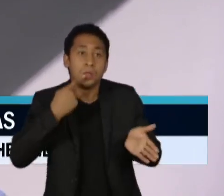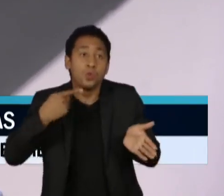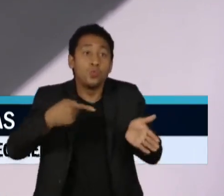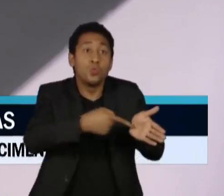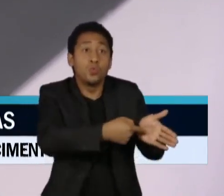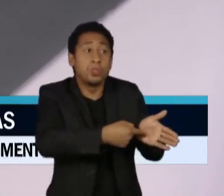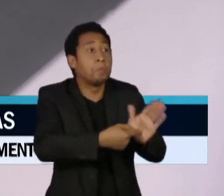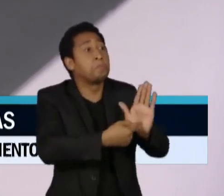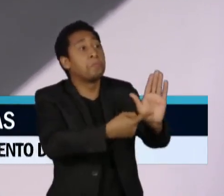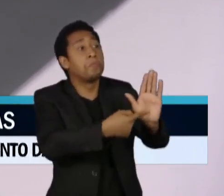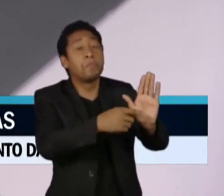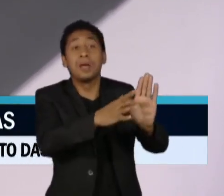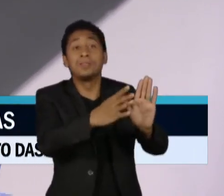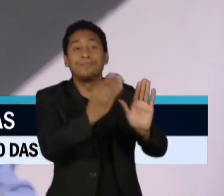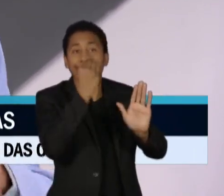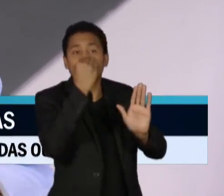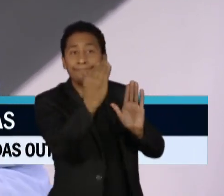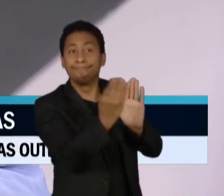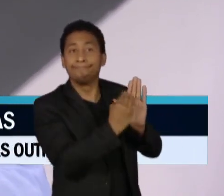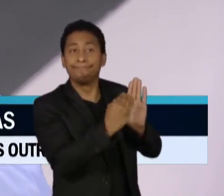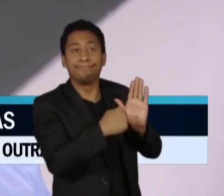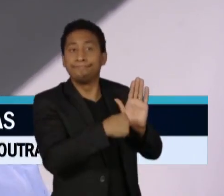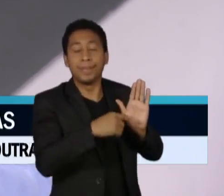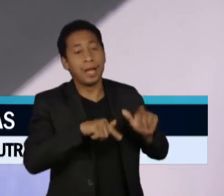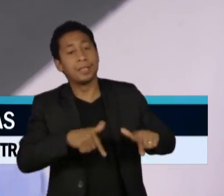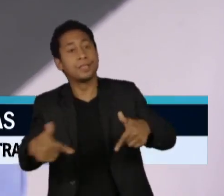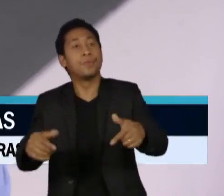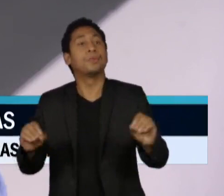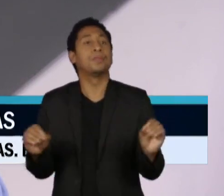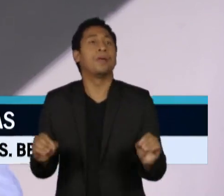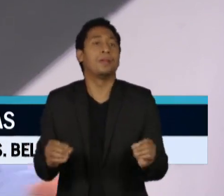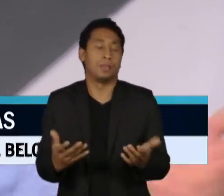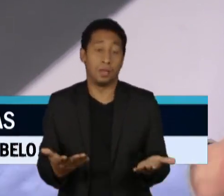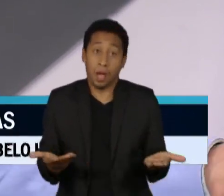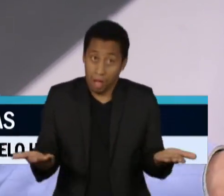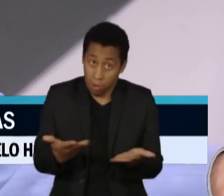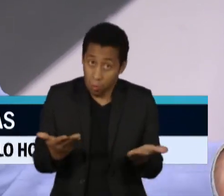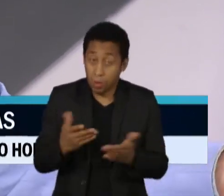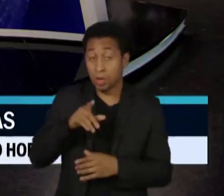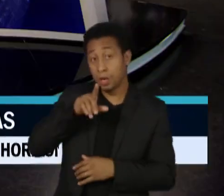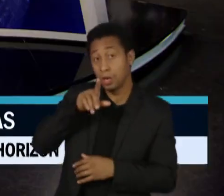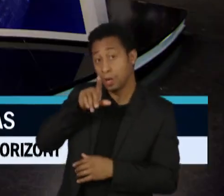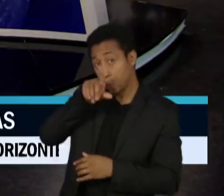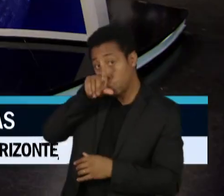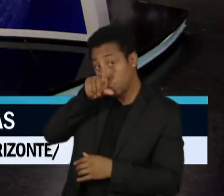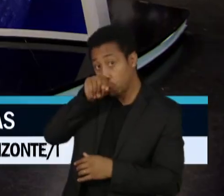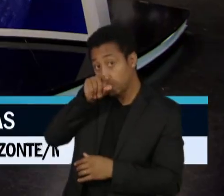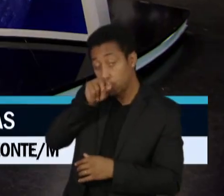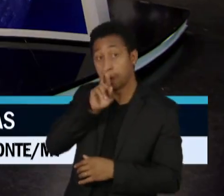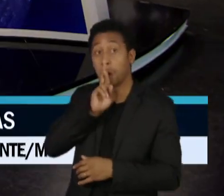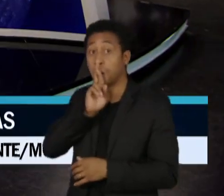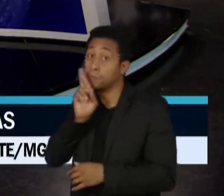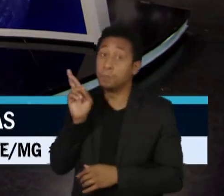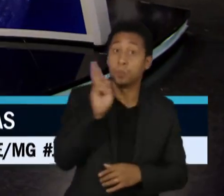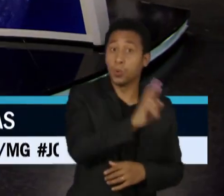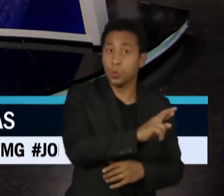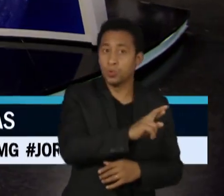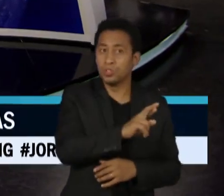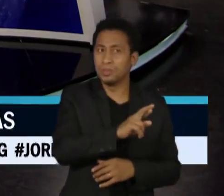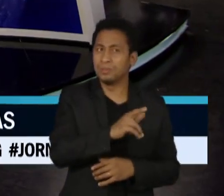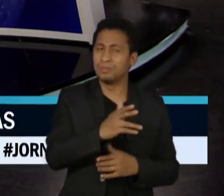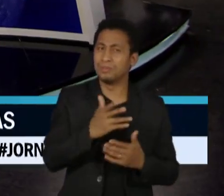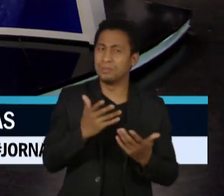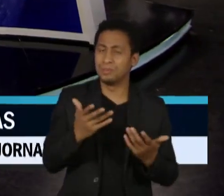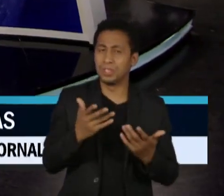de experiência própria né o Twitter que agora manda como resposta você disse né um